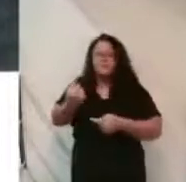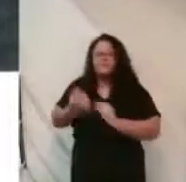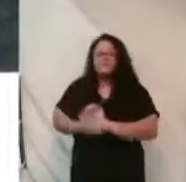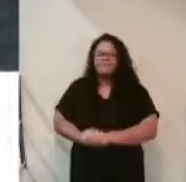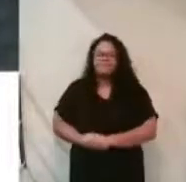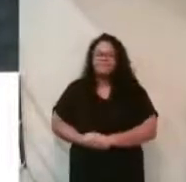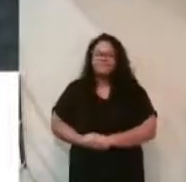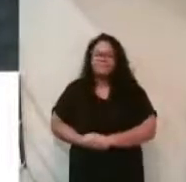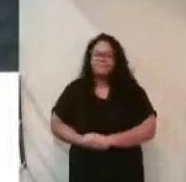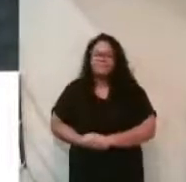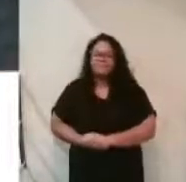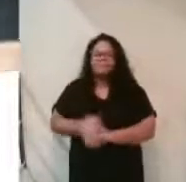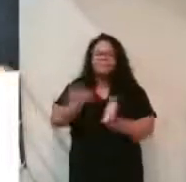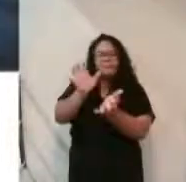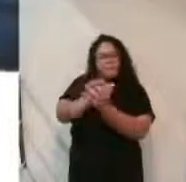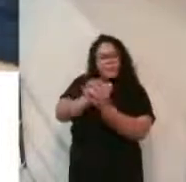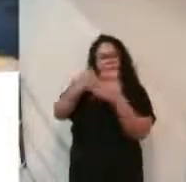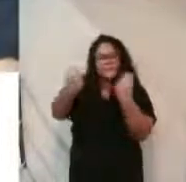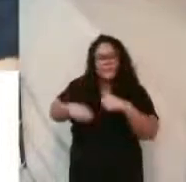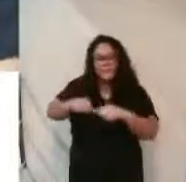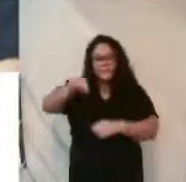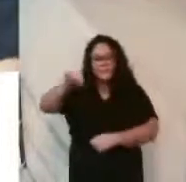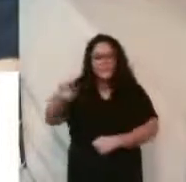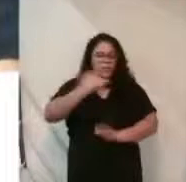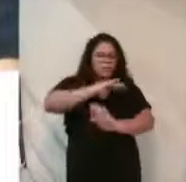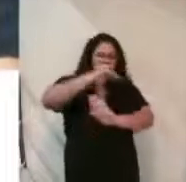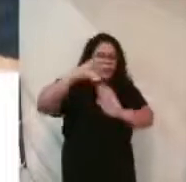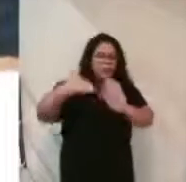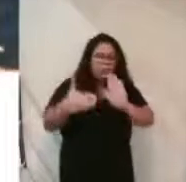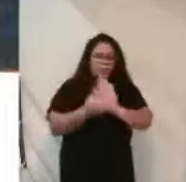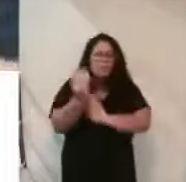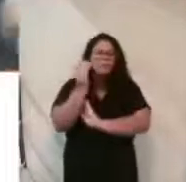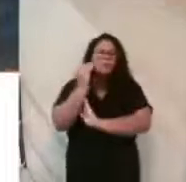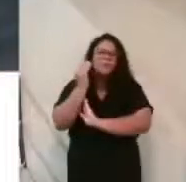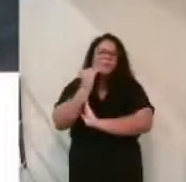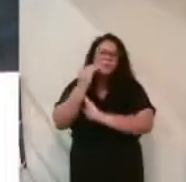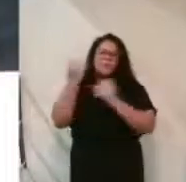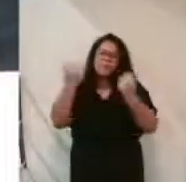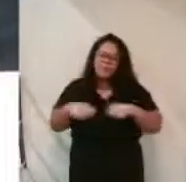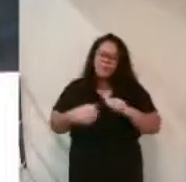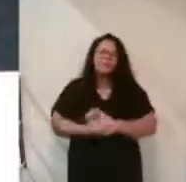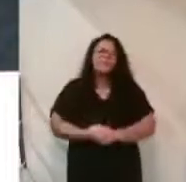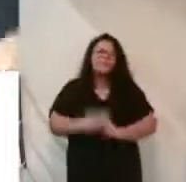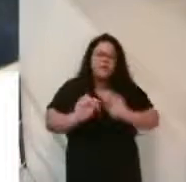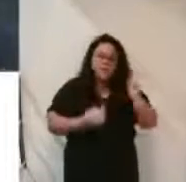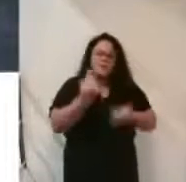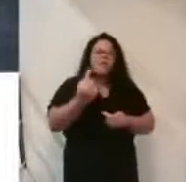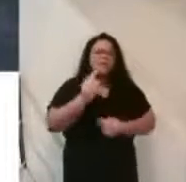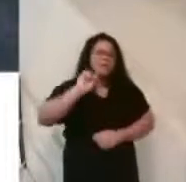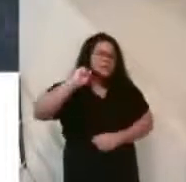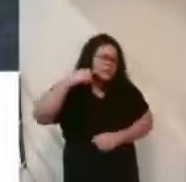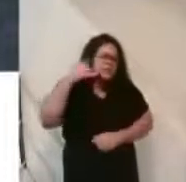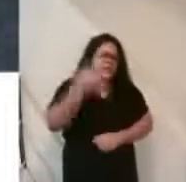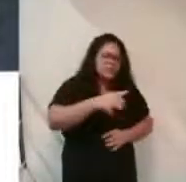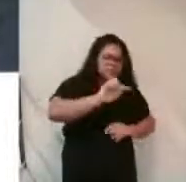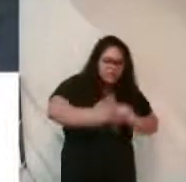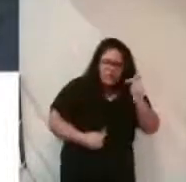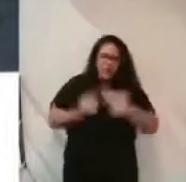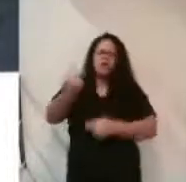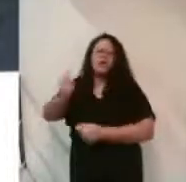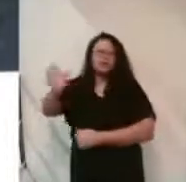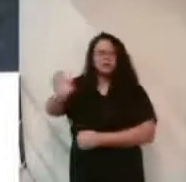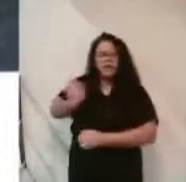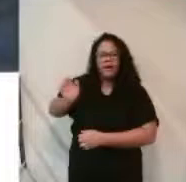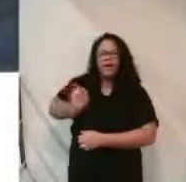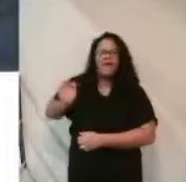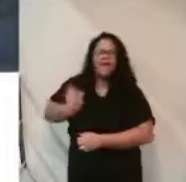de Pernambuco aproveite todas as oportunidades de transformar o resíduo em riqueza, em emprego, em renda e dignidade para os